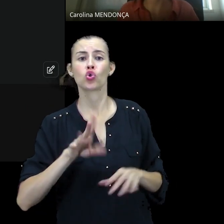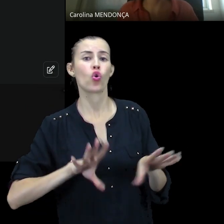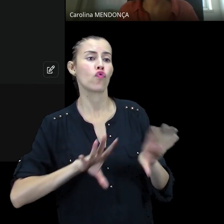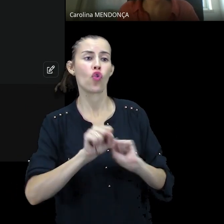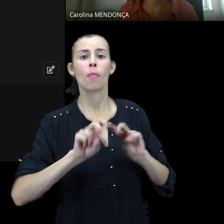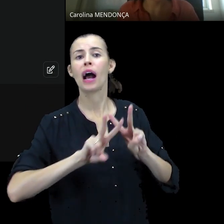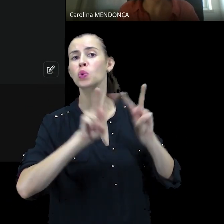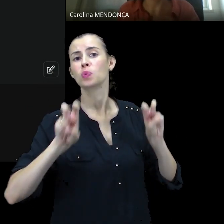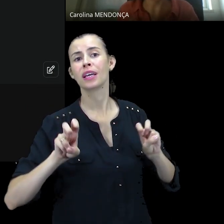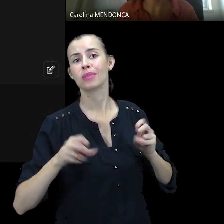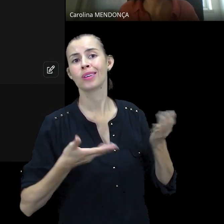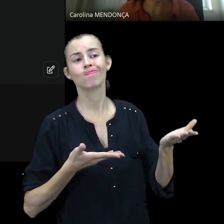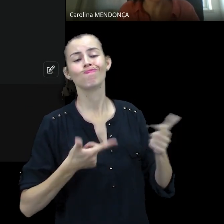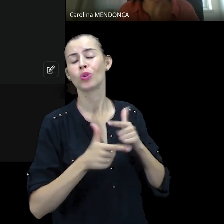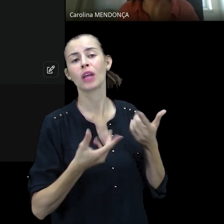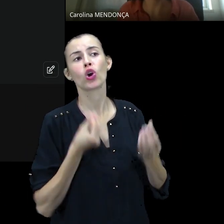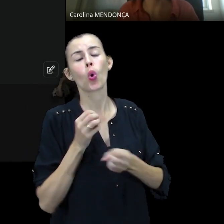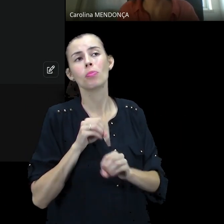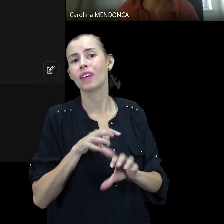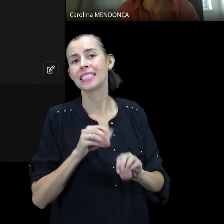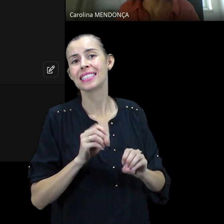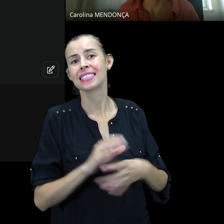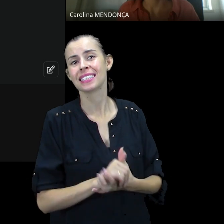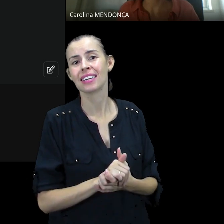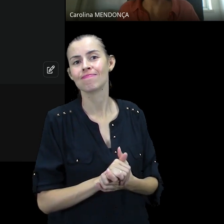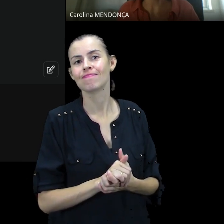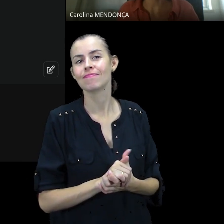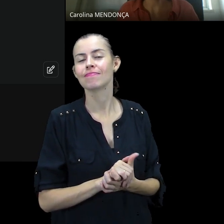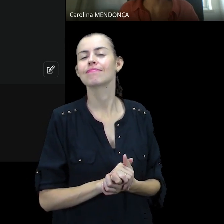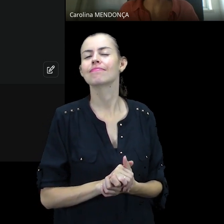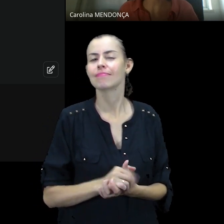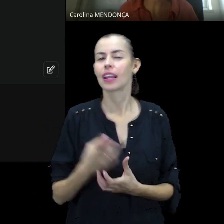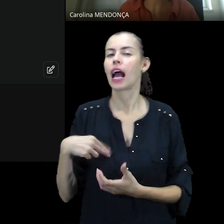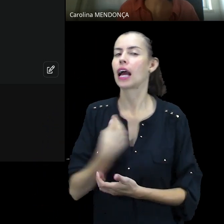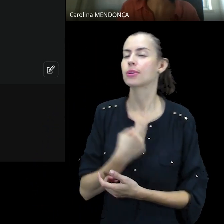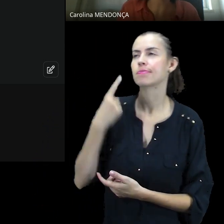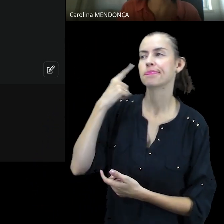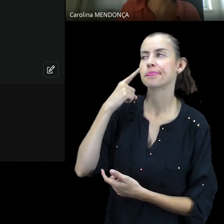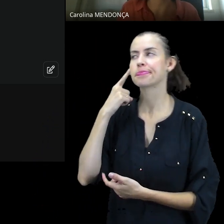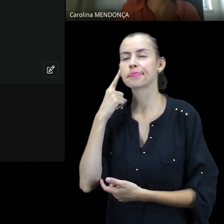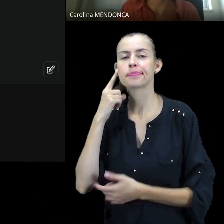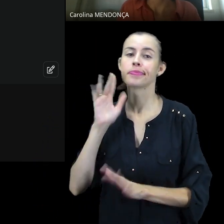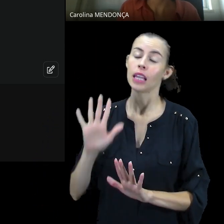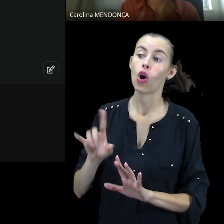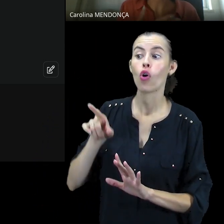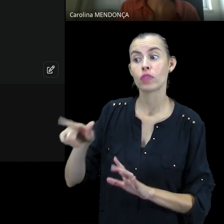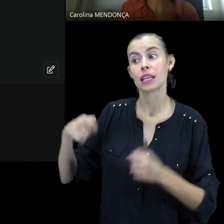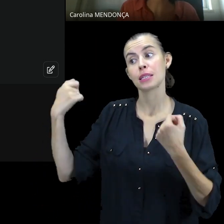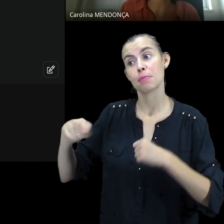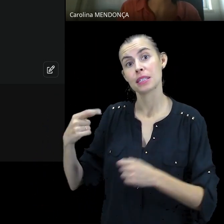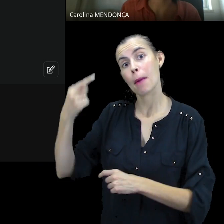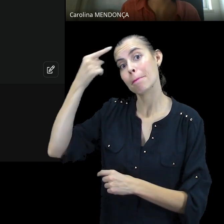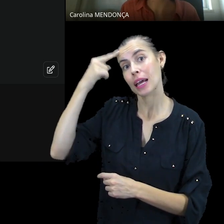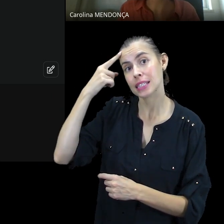um elemento de que a gente fez internamente de indicar que, olha, então isso precisa estar presente, né, nos